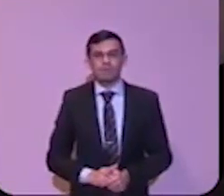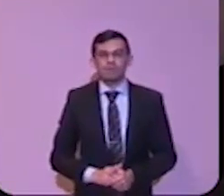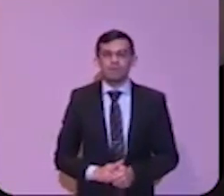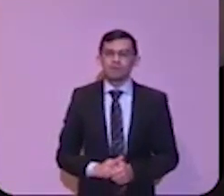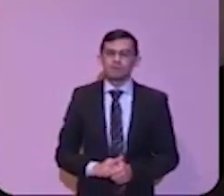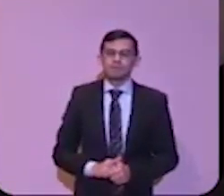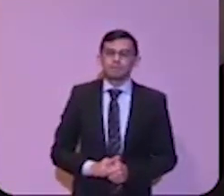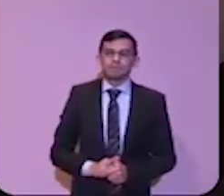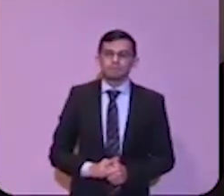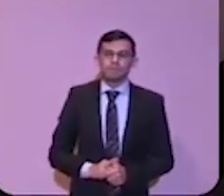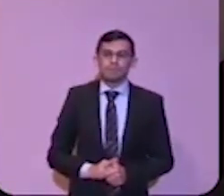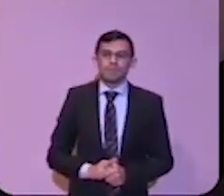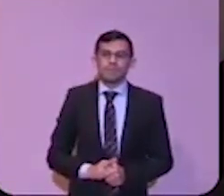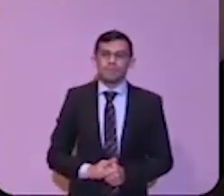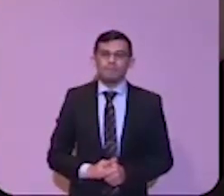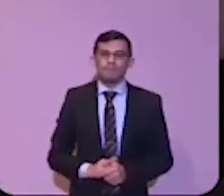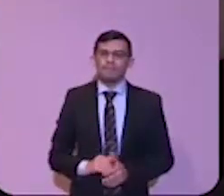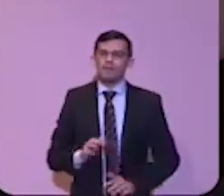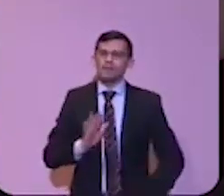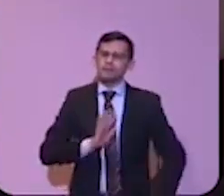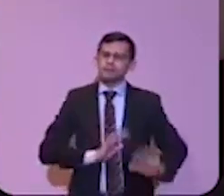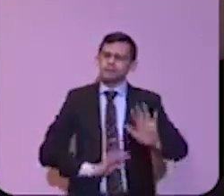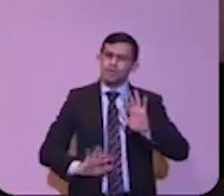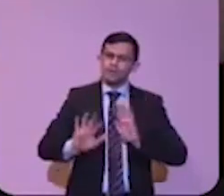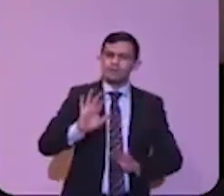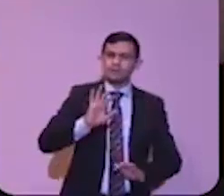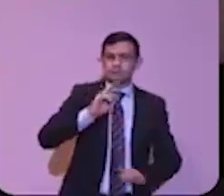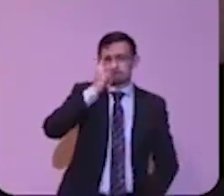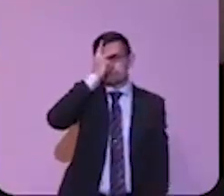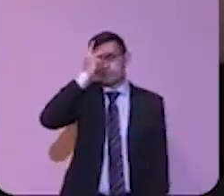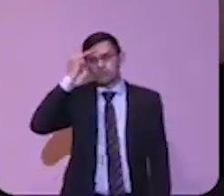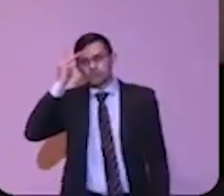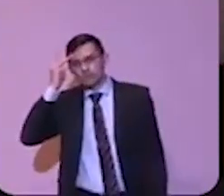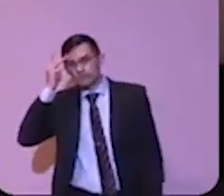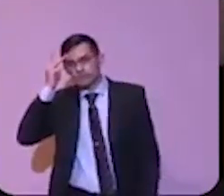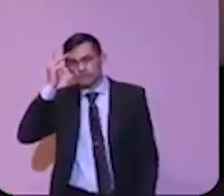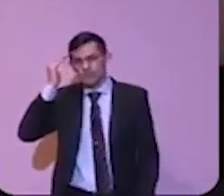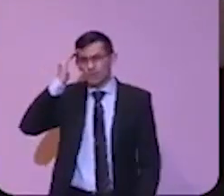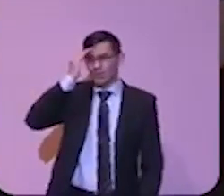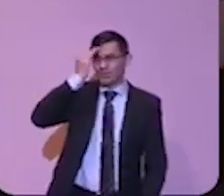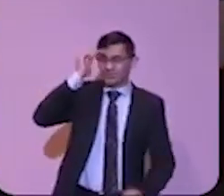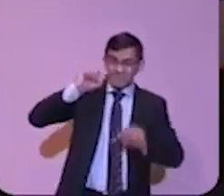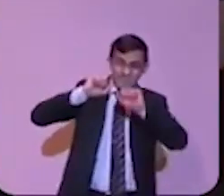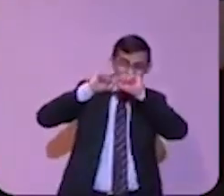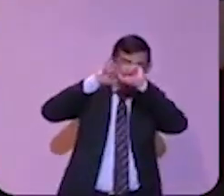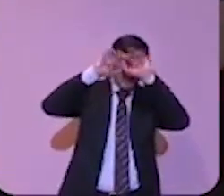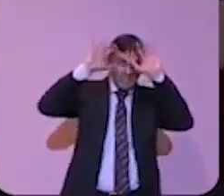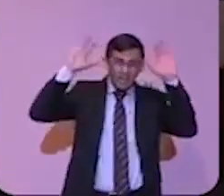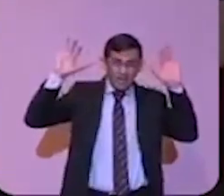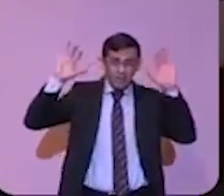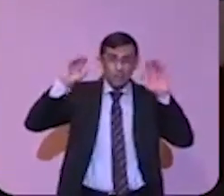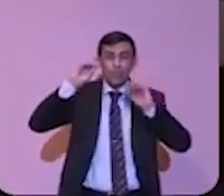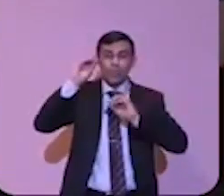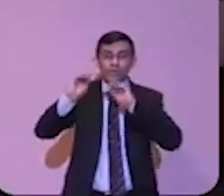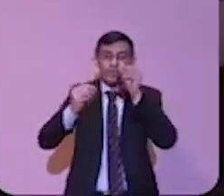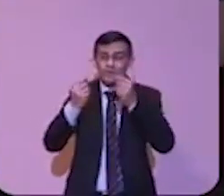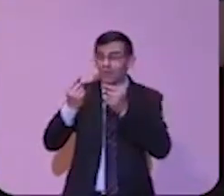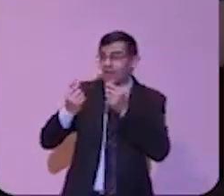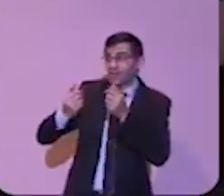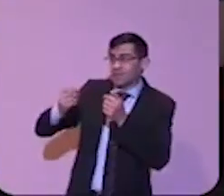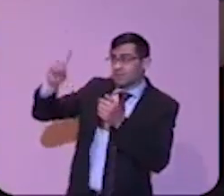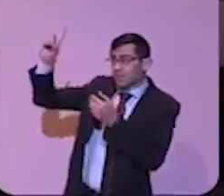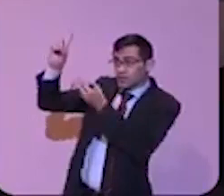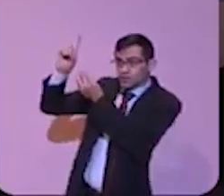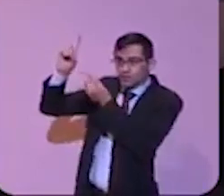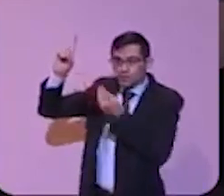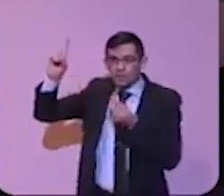Parece que alguns de nós não compreendemos a grande oportunidade que nós estamos